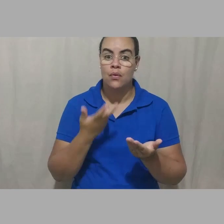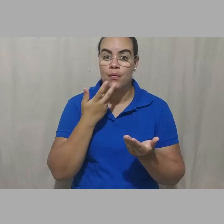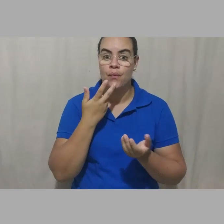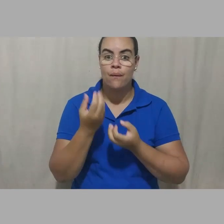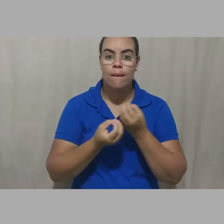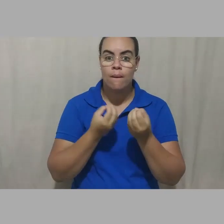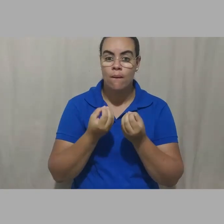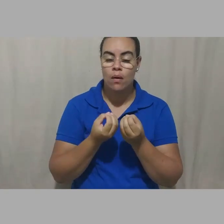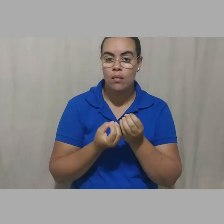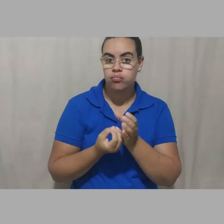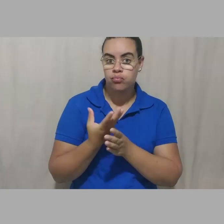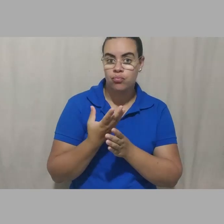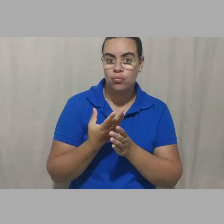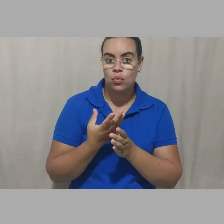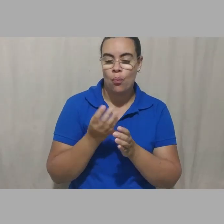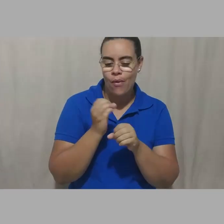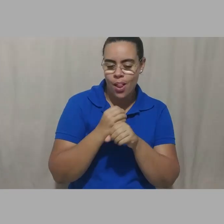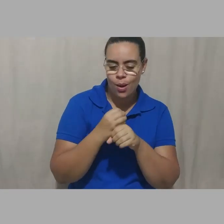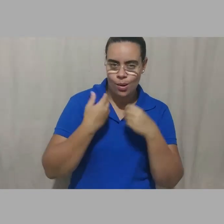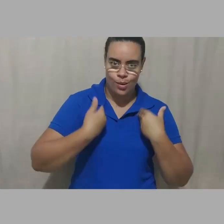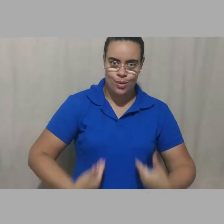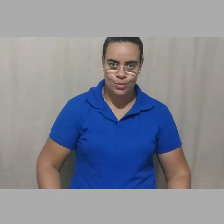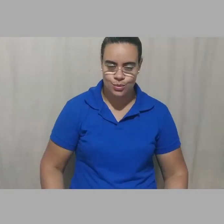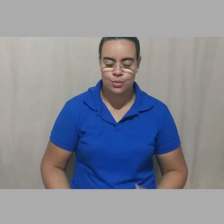chamou de fundacionalismo biológico.